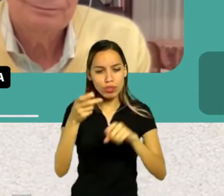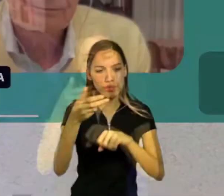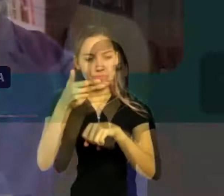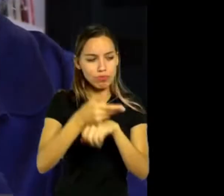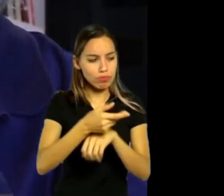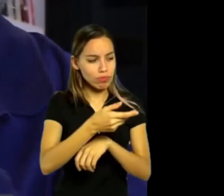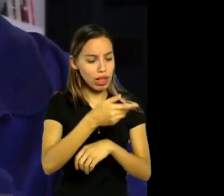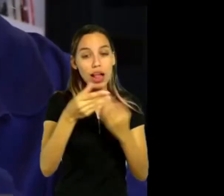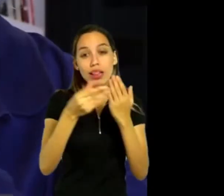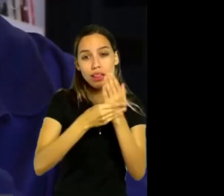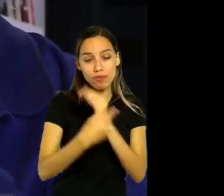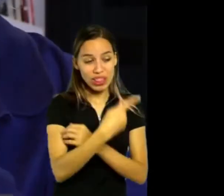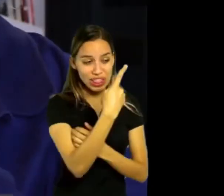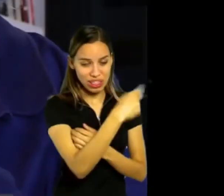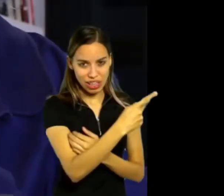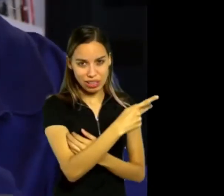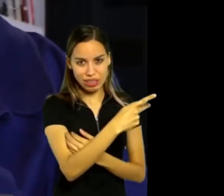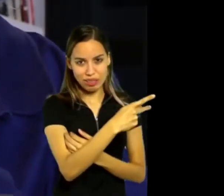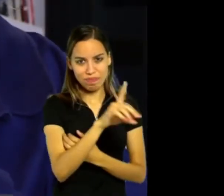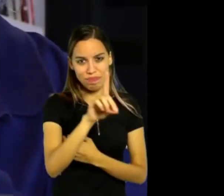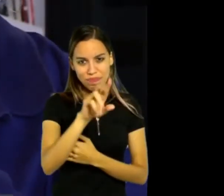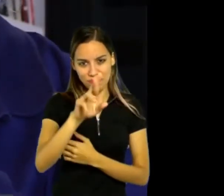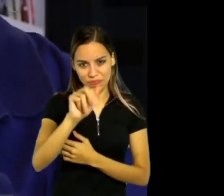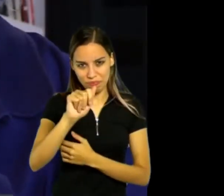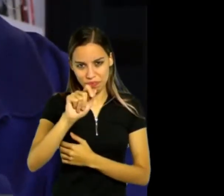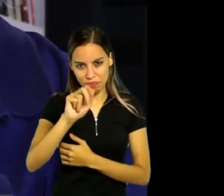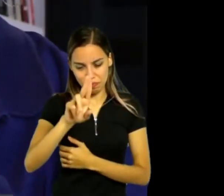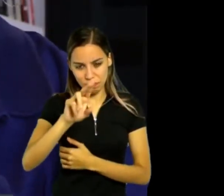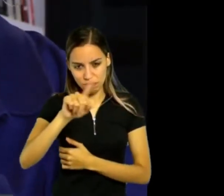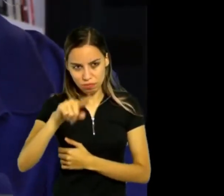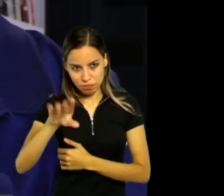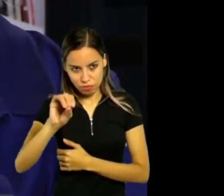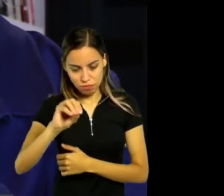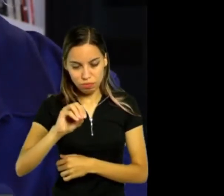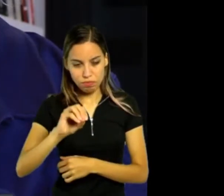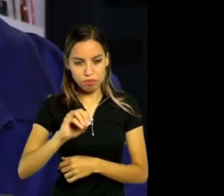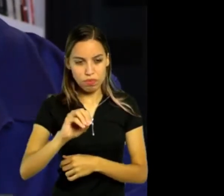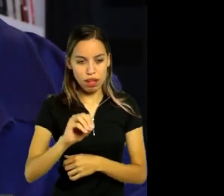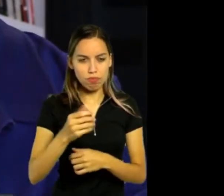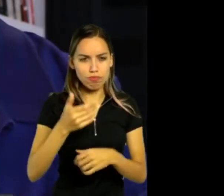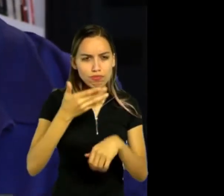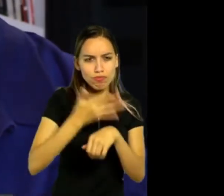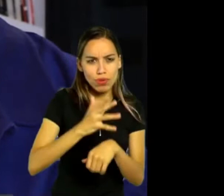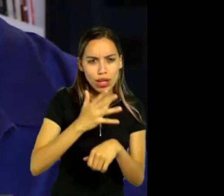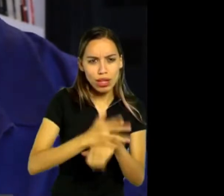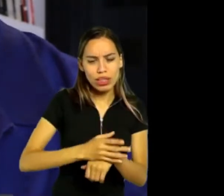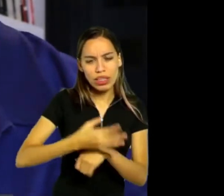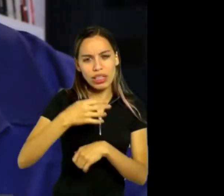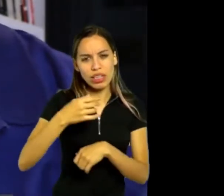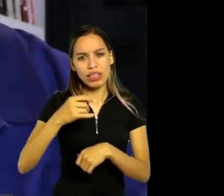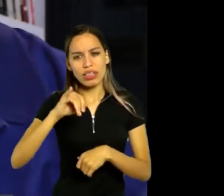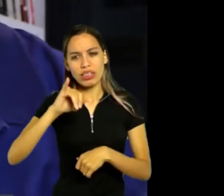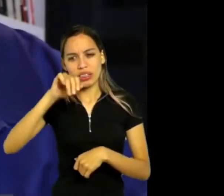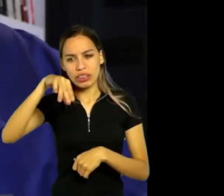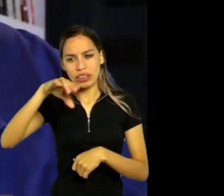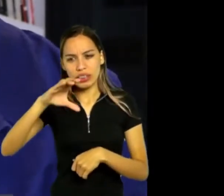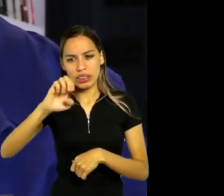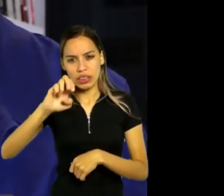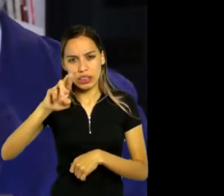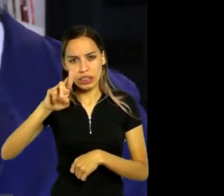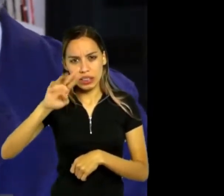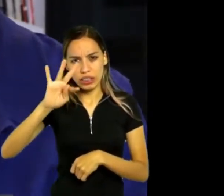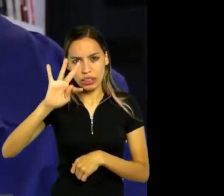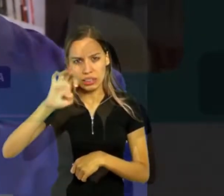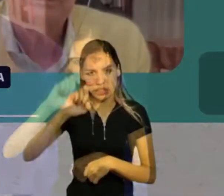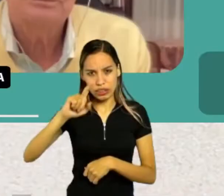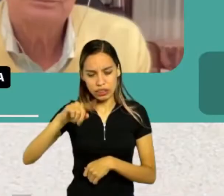Exercício da Incerteza, da Companhia das Letras, o livro de memórias. O primeiro livro